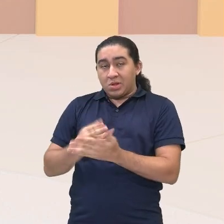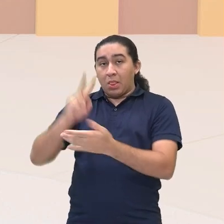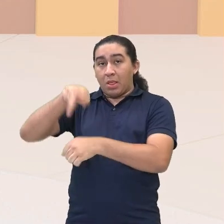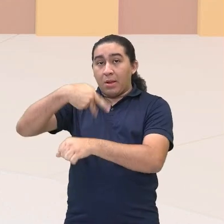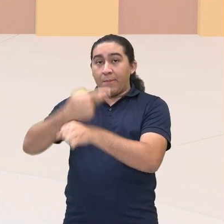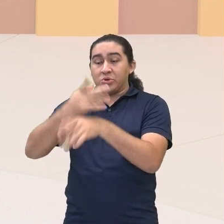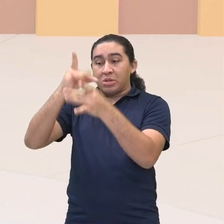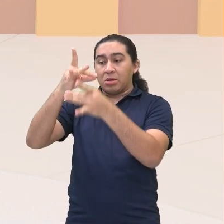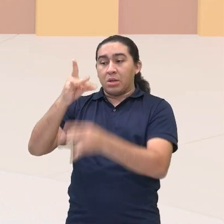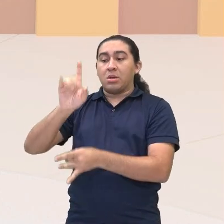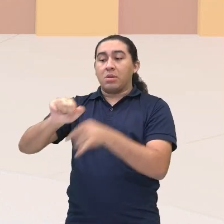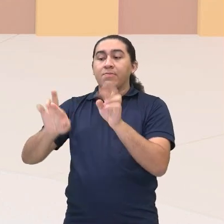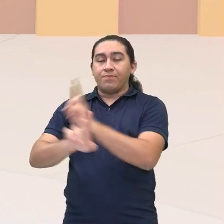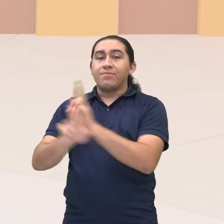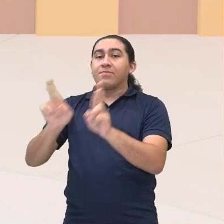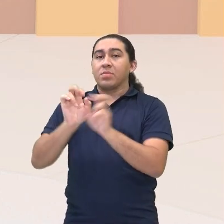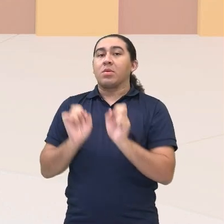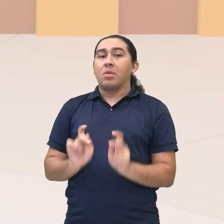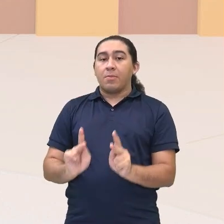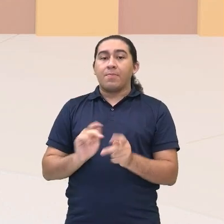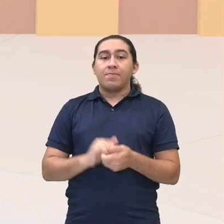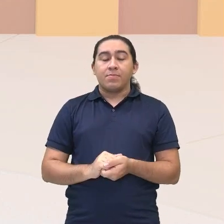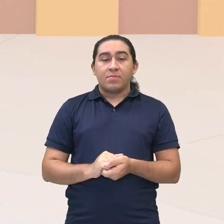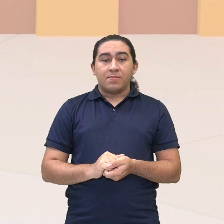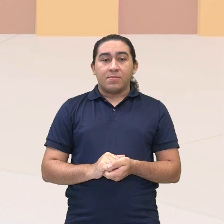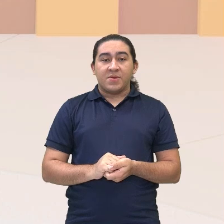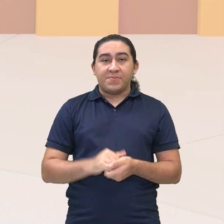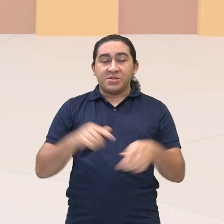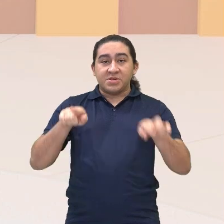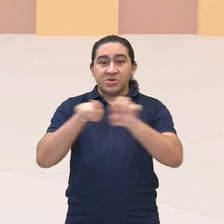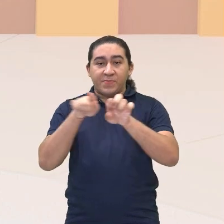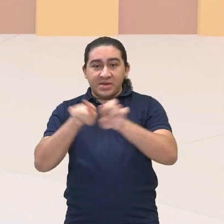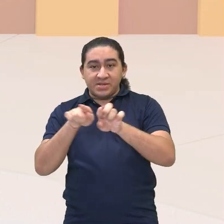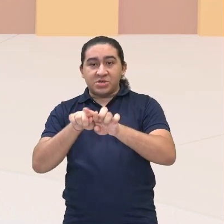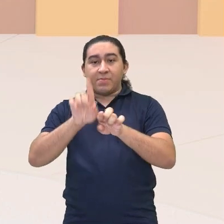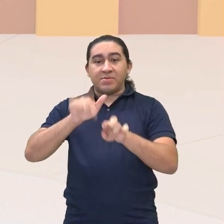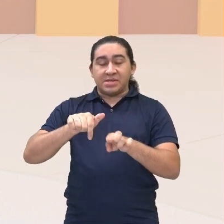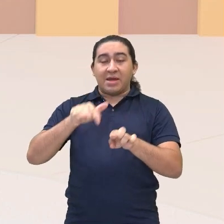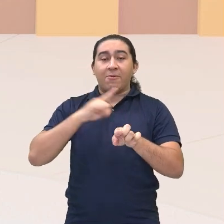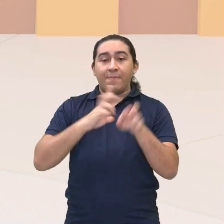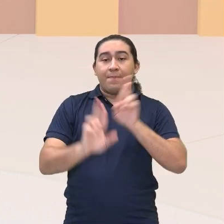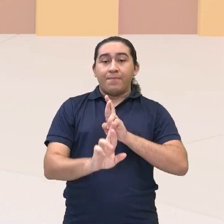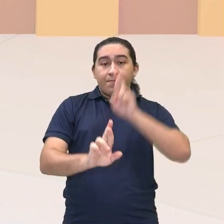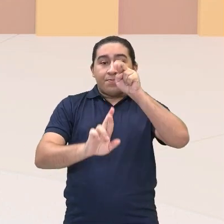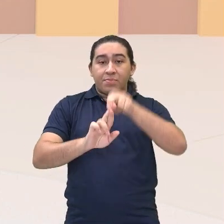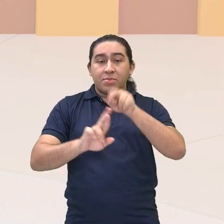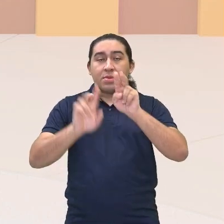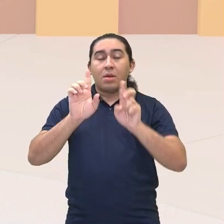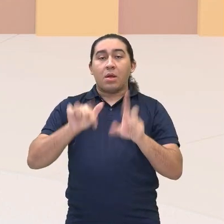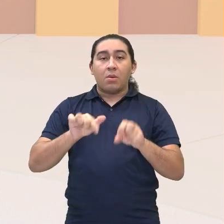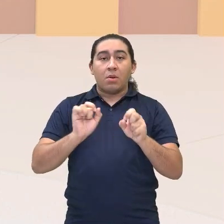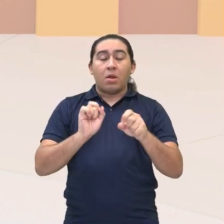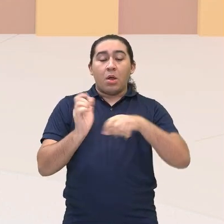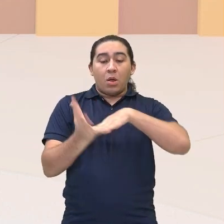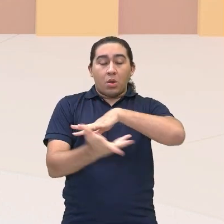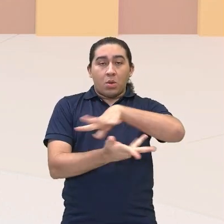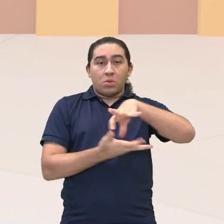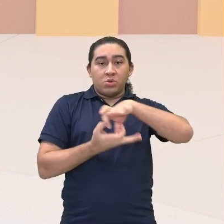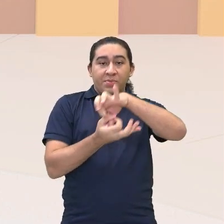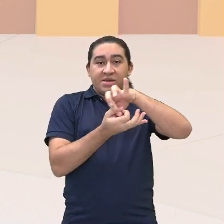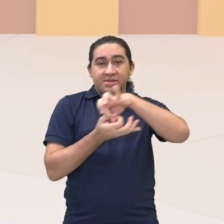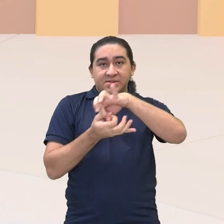sobre essas relações. Agora, tudo isso, gente, vai estar relacionado ao quê? A globalização, onde